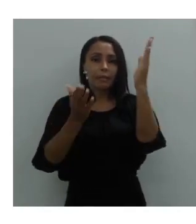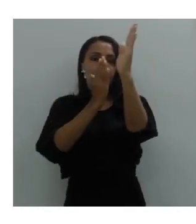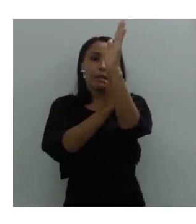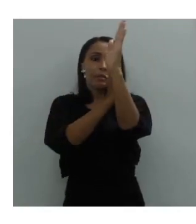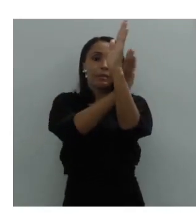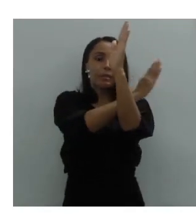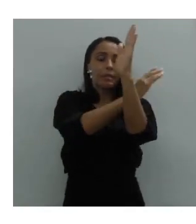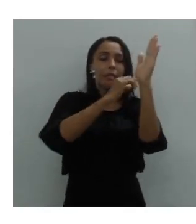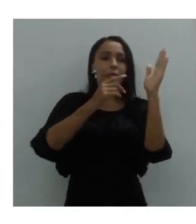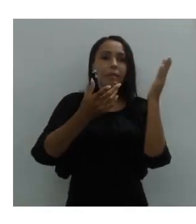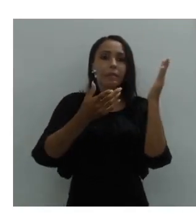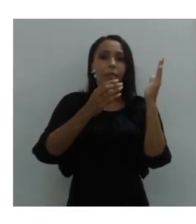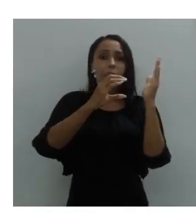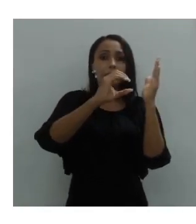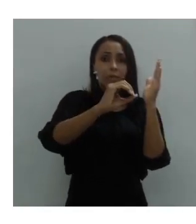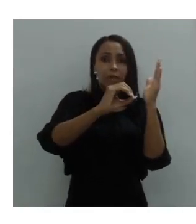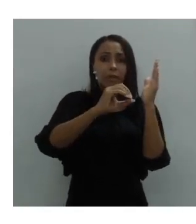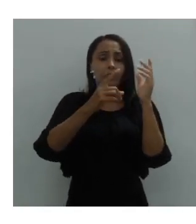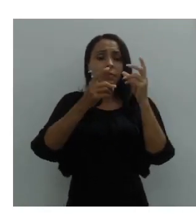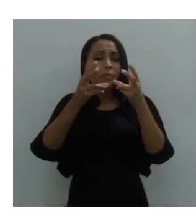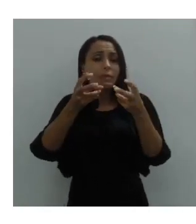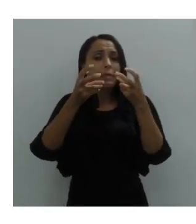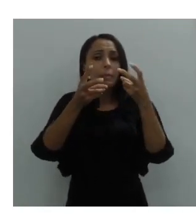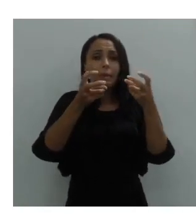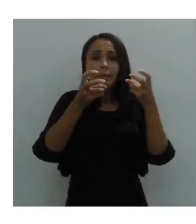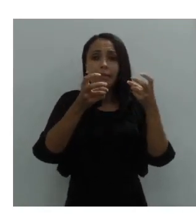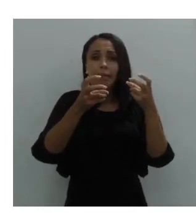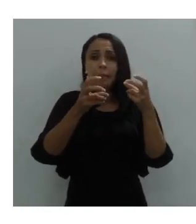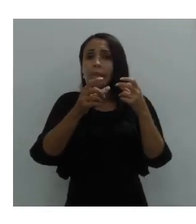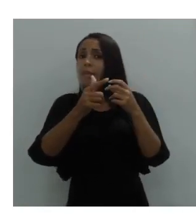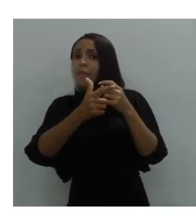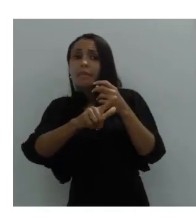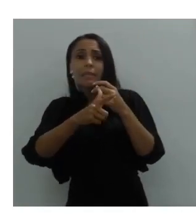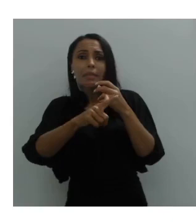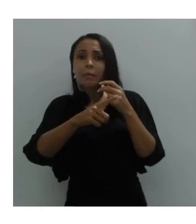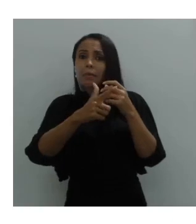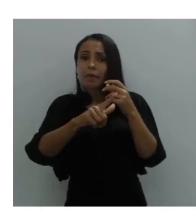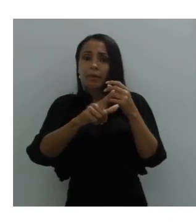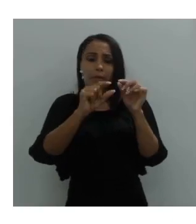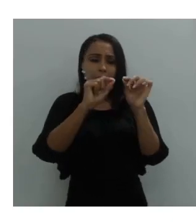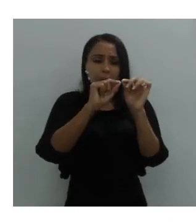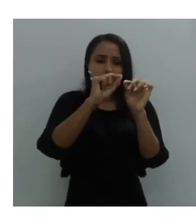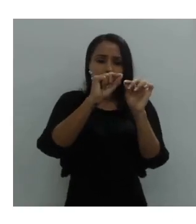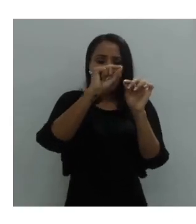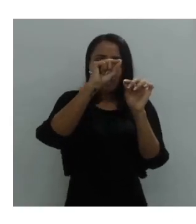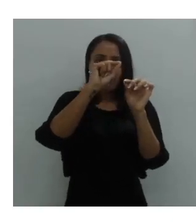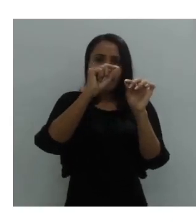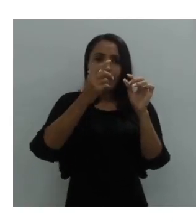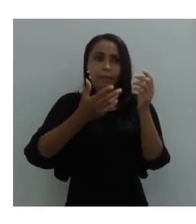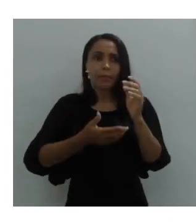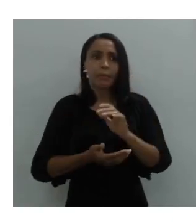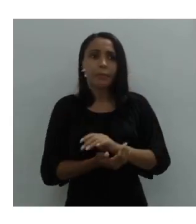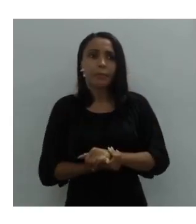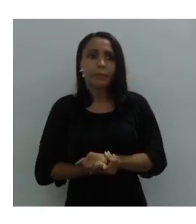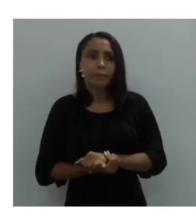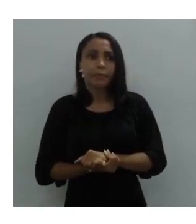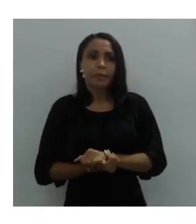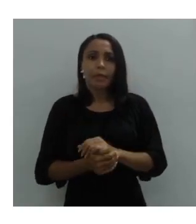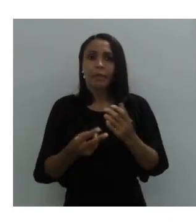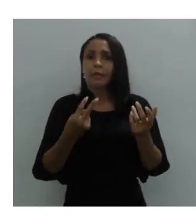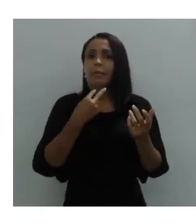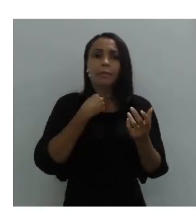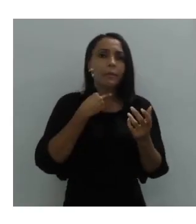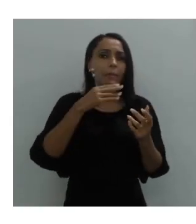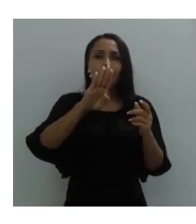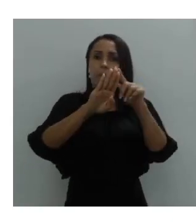que quando você olha para o zero, então você vê que não tem nada marcado à esquerda do zero. Portanto, não pode ser